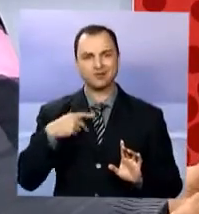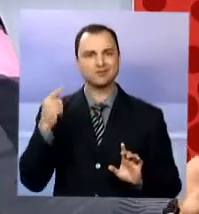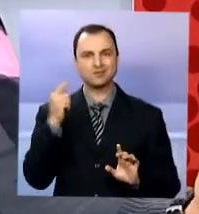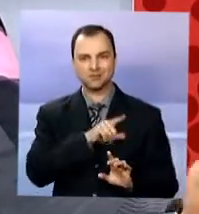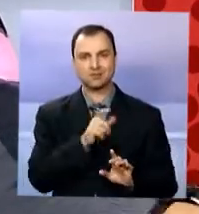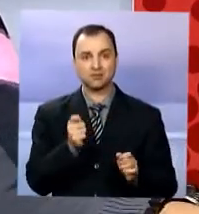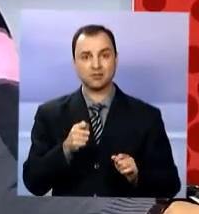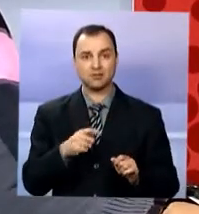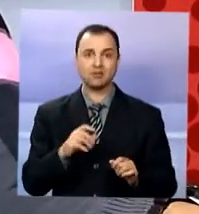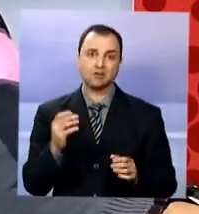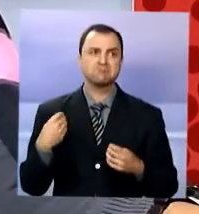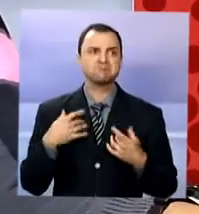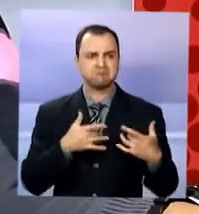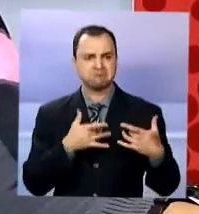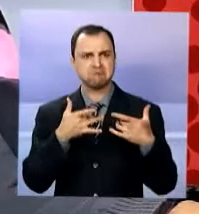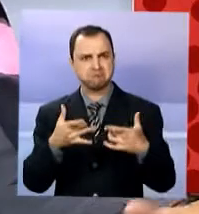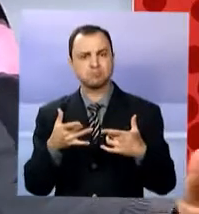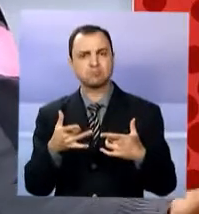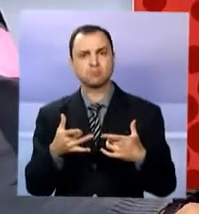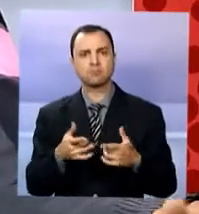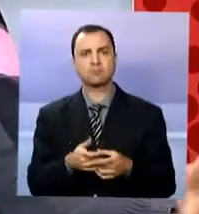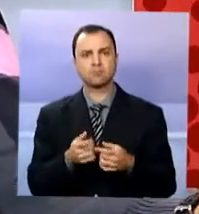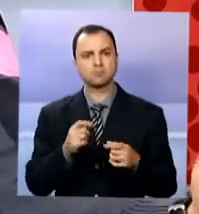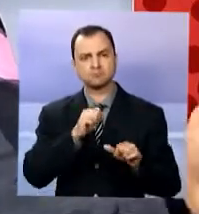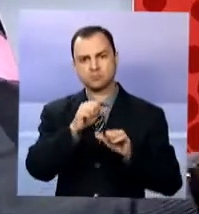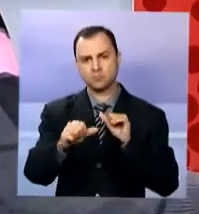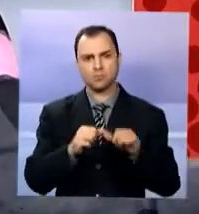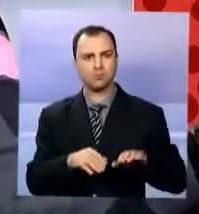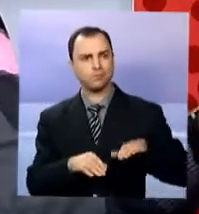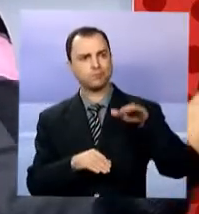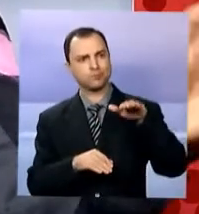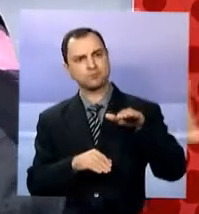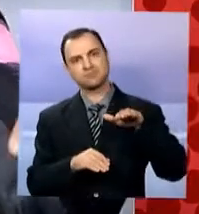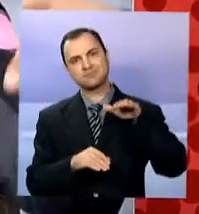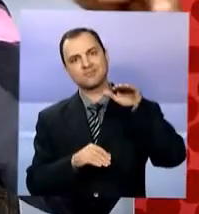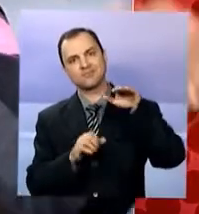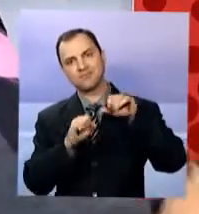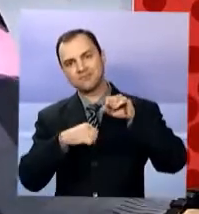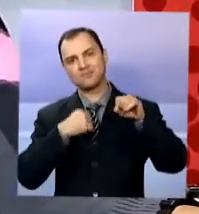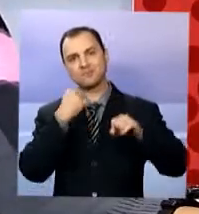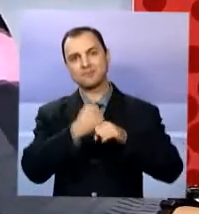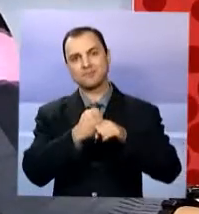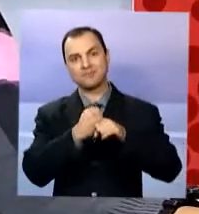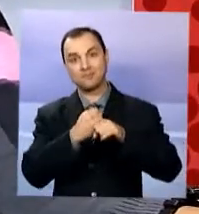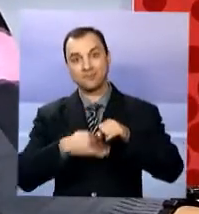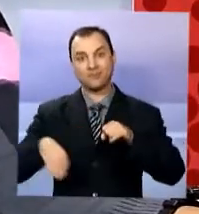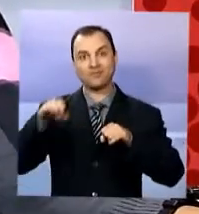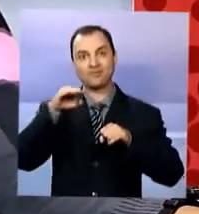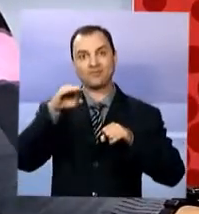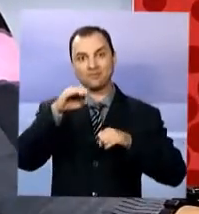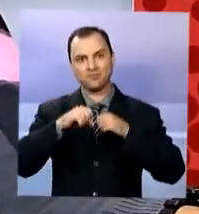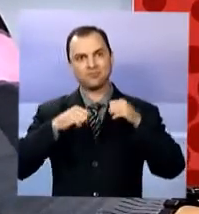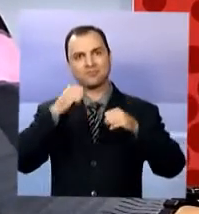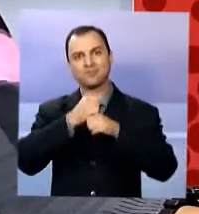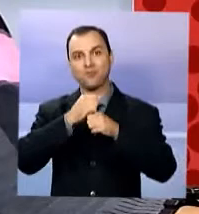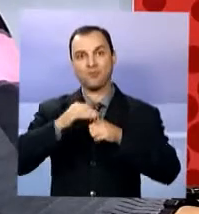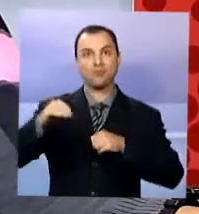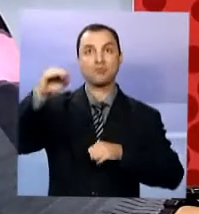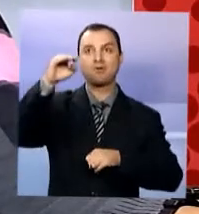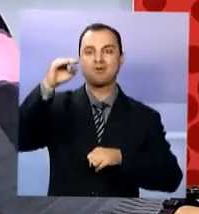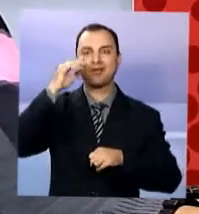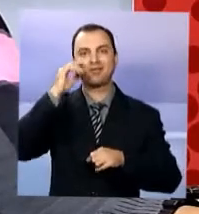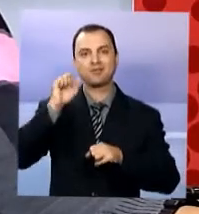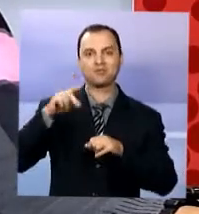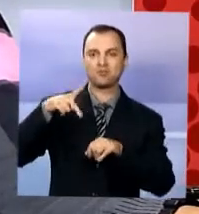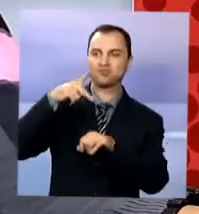quer e é isso que tá fazendo a gente a gente mudar de patamar a cada cada ano o Brasil tá ficando tá ficando mais em cima